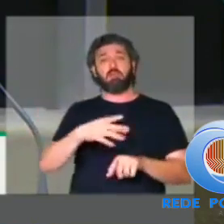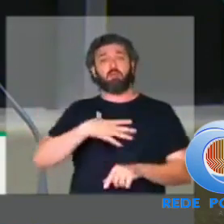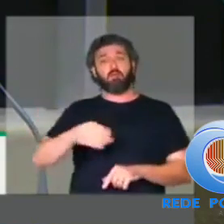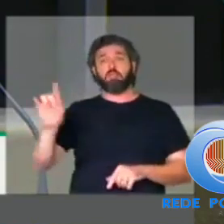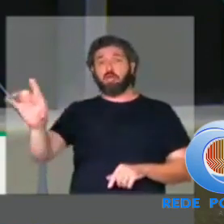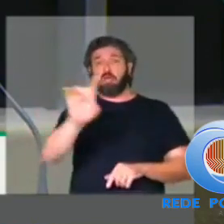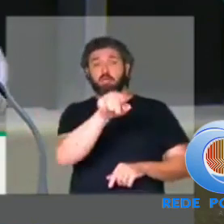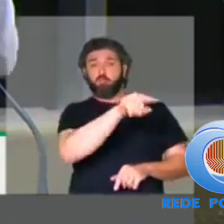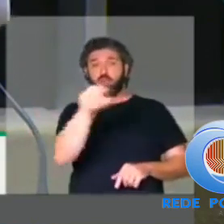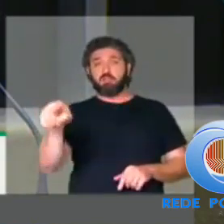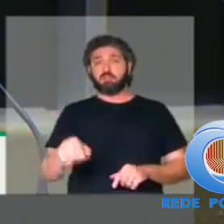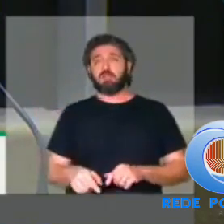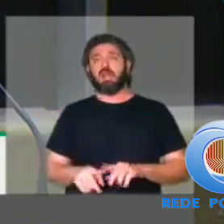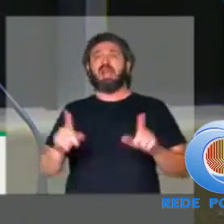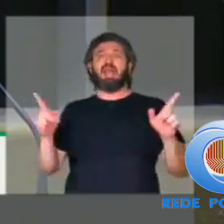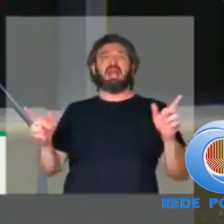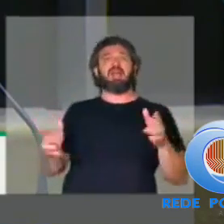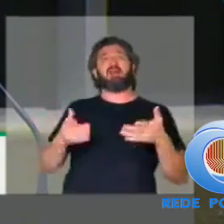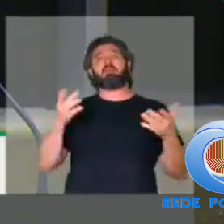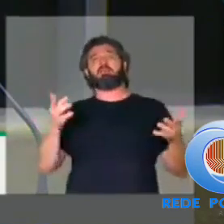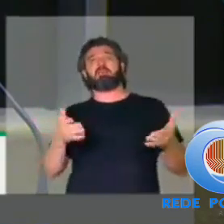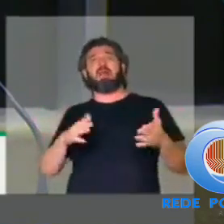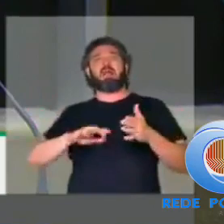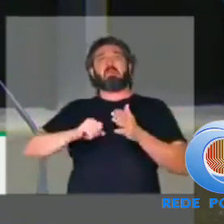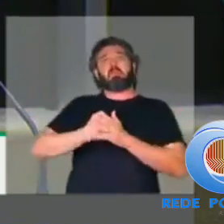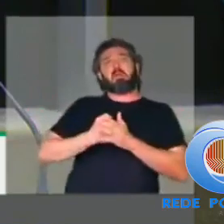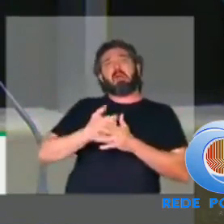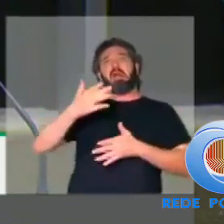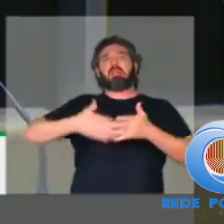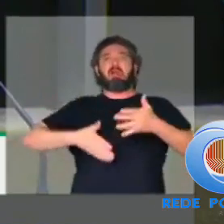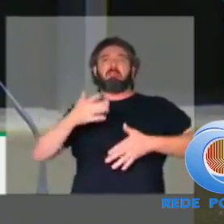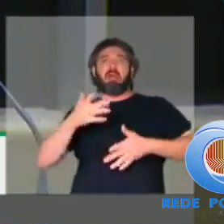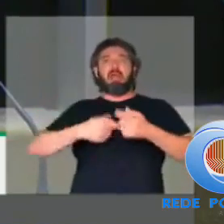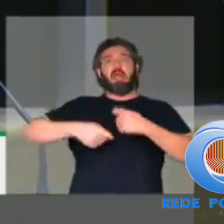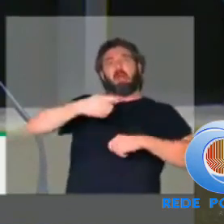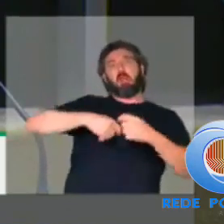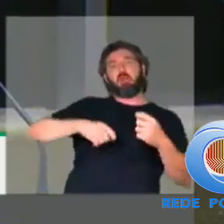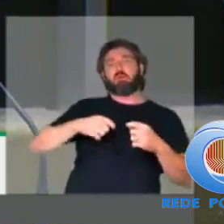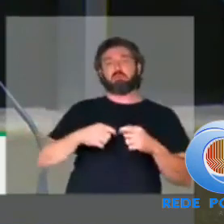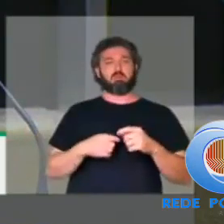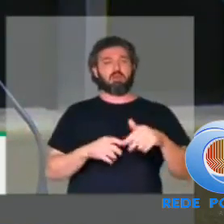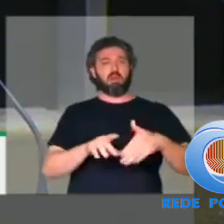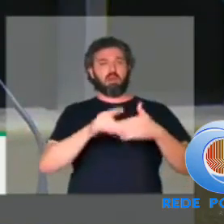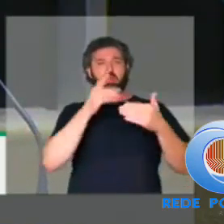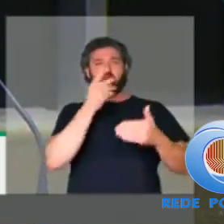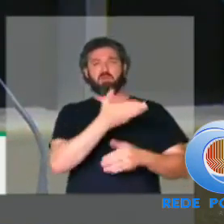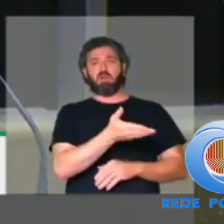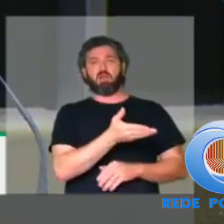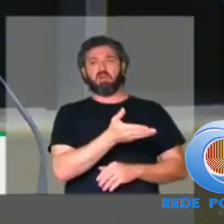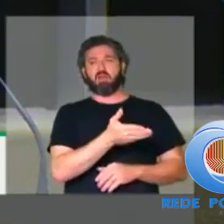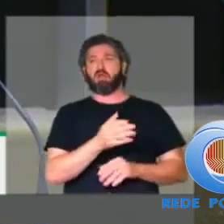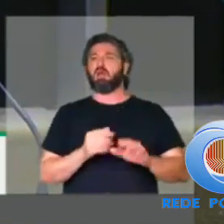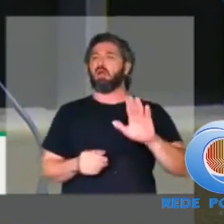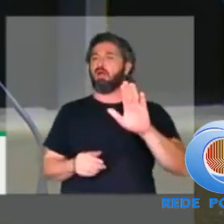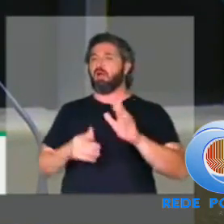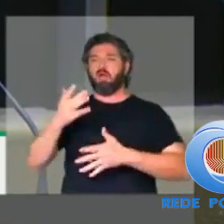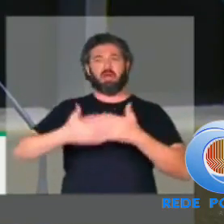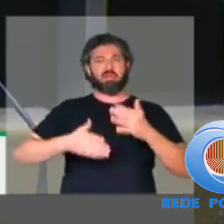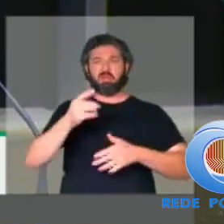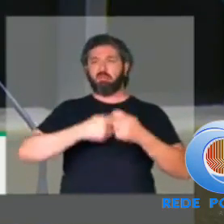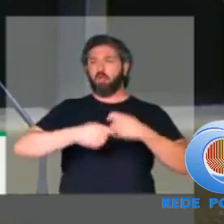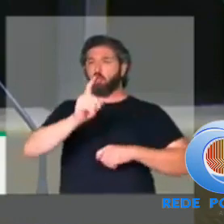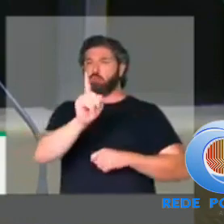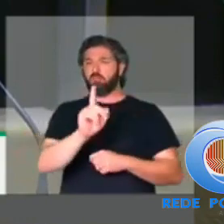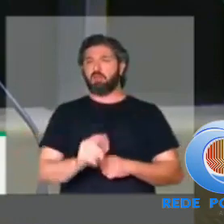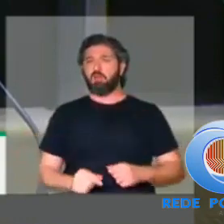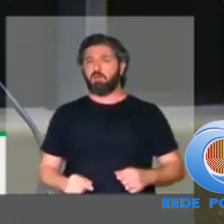um e de cada uma. Ah, mas isso trava a economia, dizem alguns líderes. Ora, não trava a